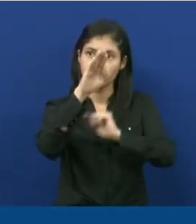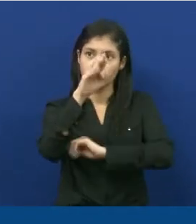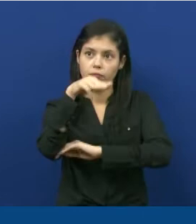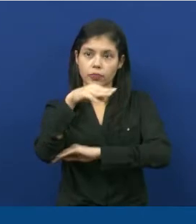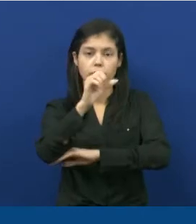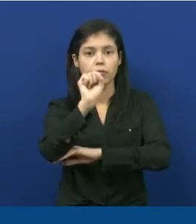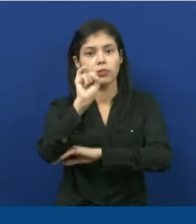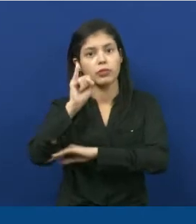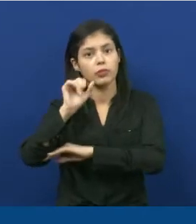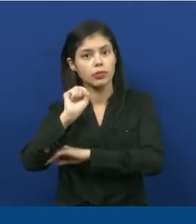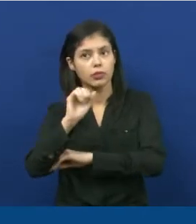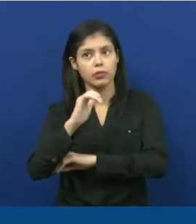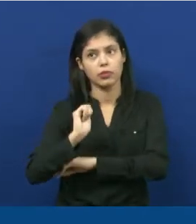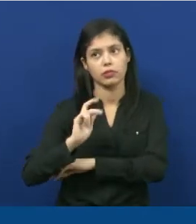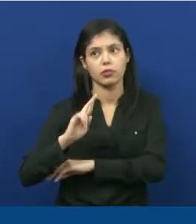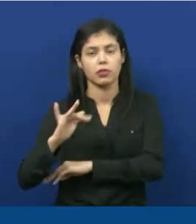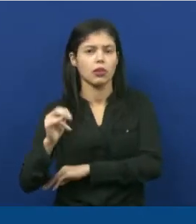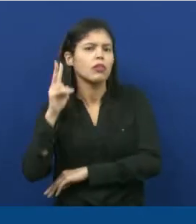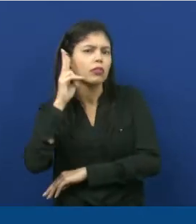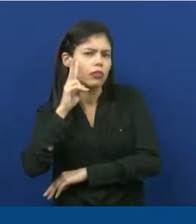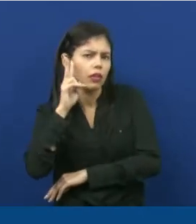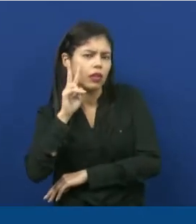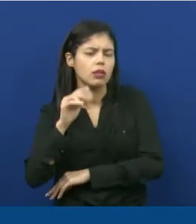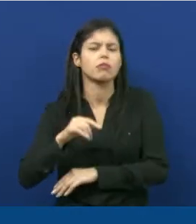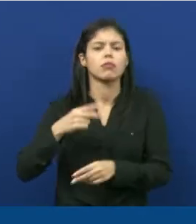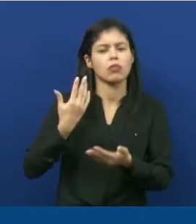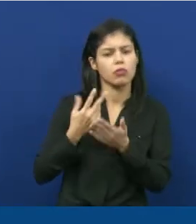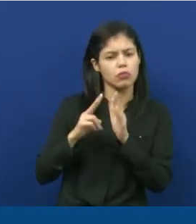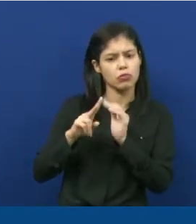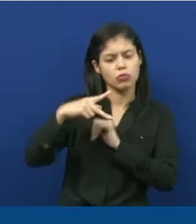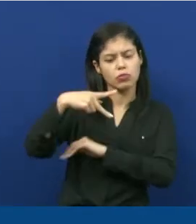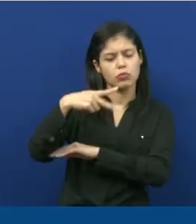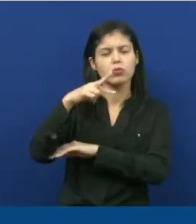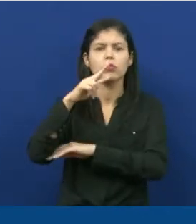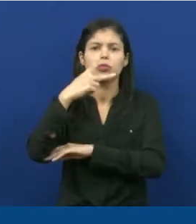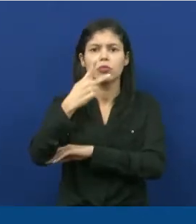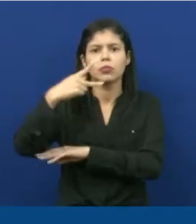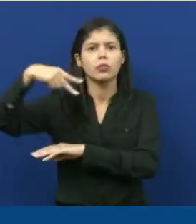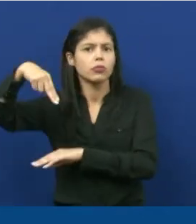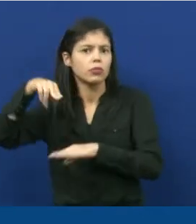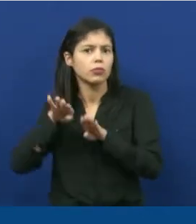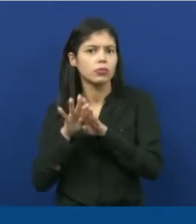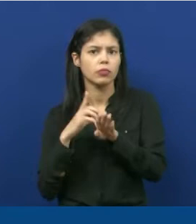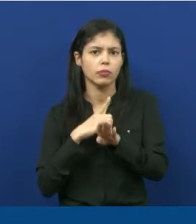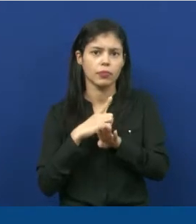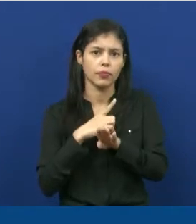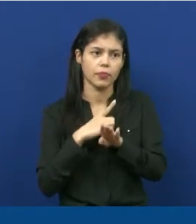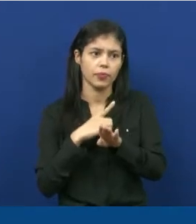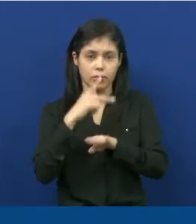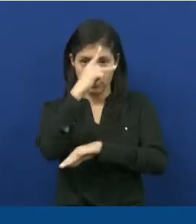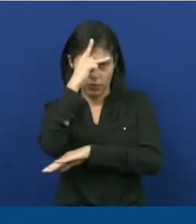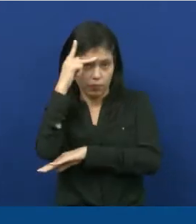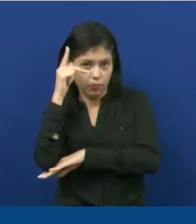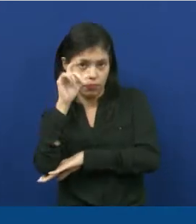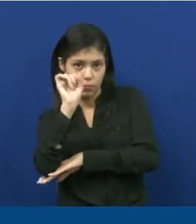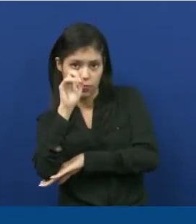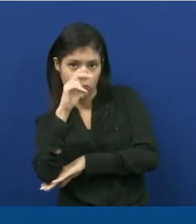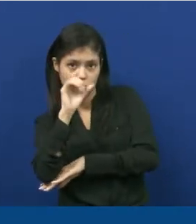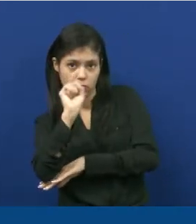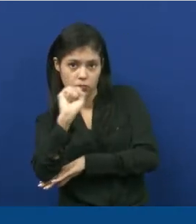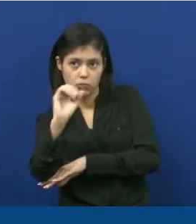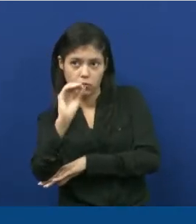are. Você lembra dos pronomes pessoais que nós estudamos? Na primeira aula, nós falamos sobre os pronomes